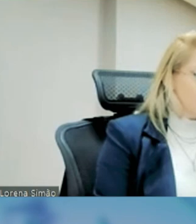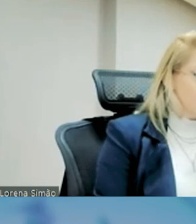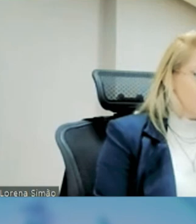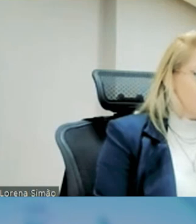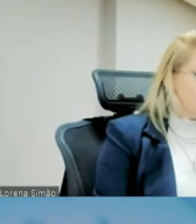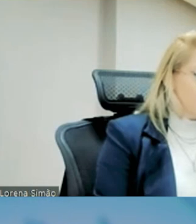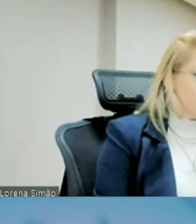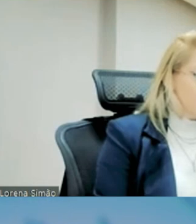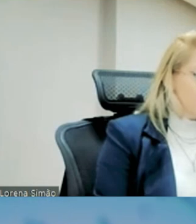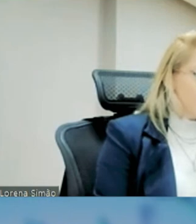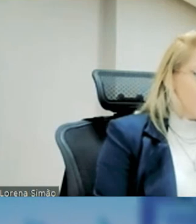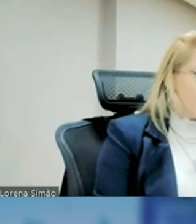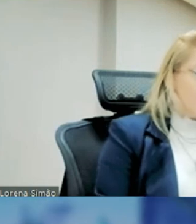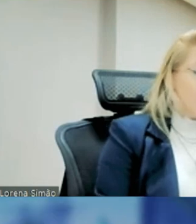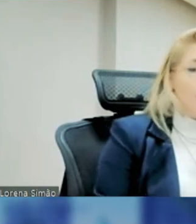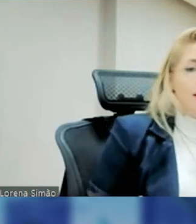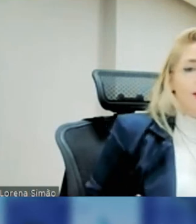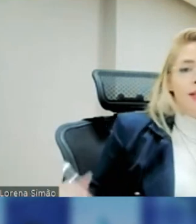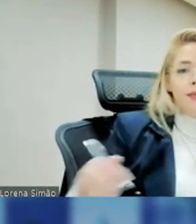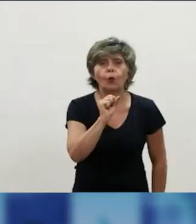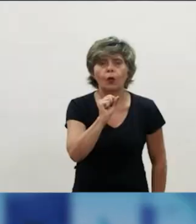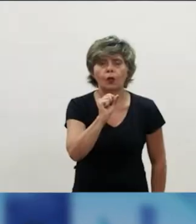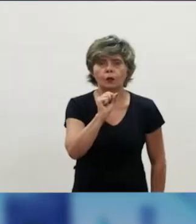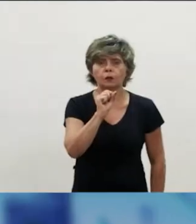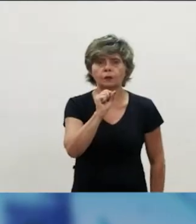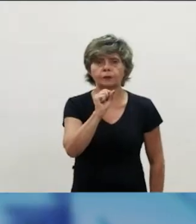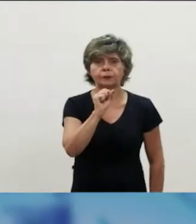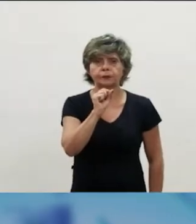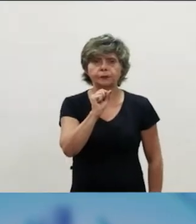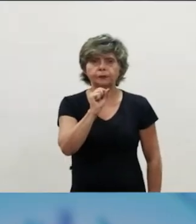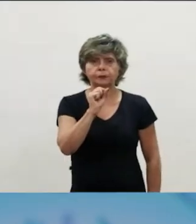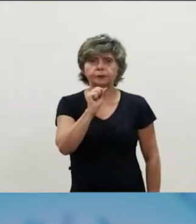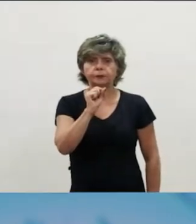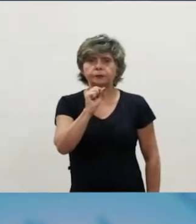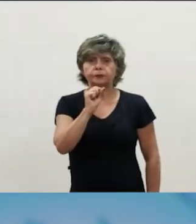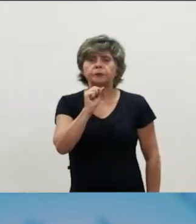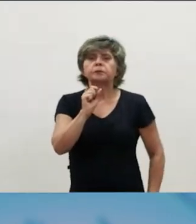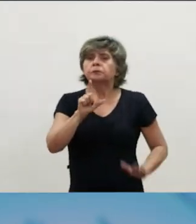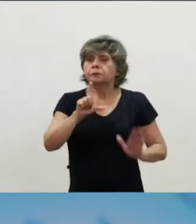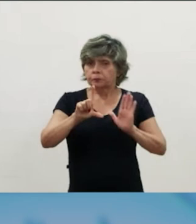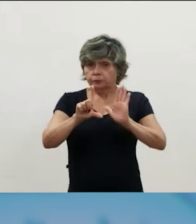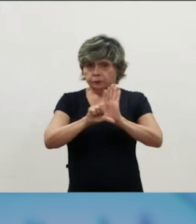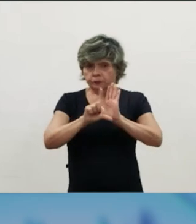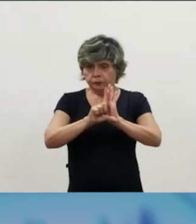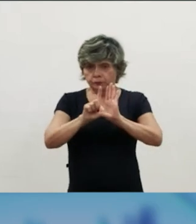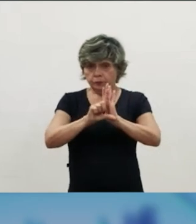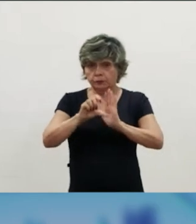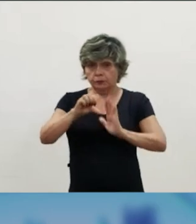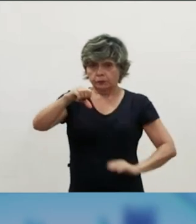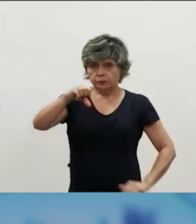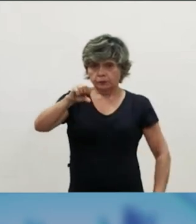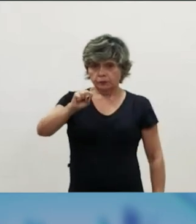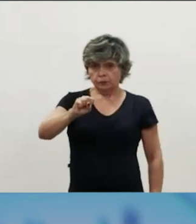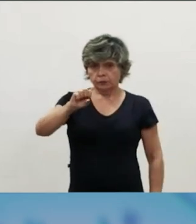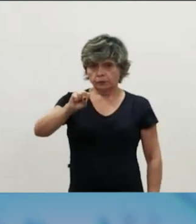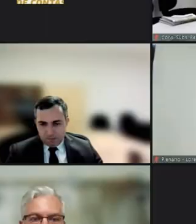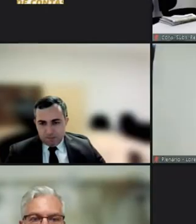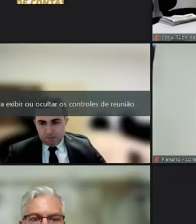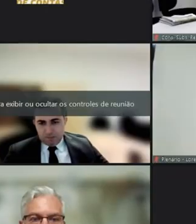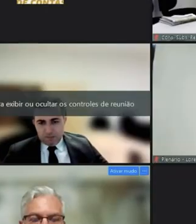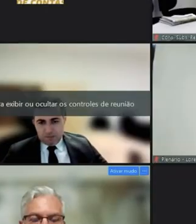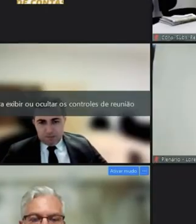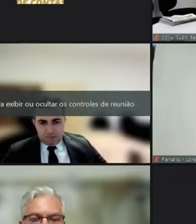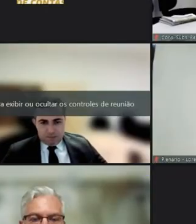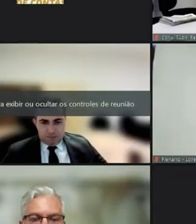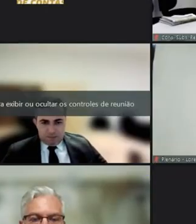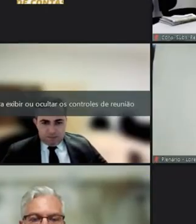secretária de plenária Em substituição Lorena Simão a intérprete de libras Vanusa de Oliveira fez a tradução para linguagem de sinais